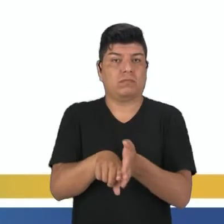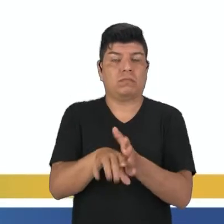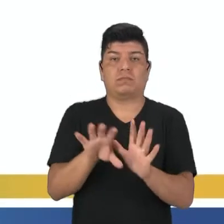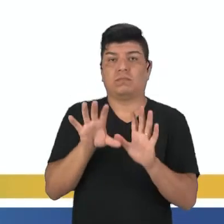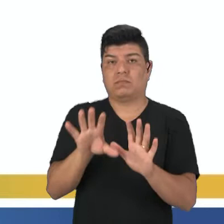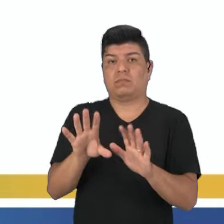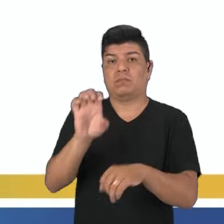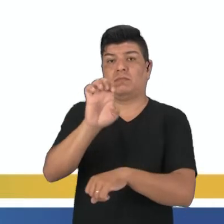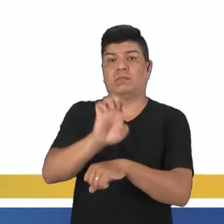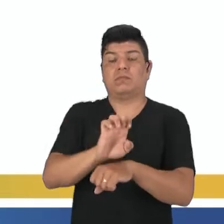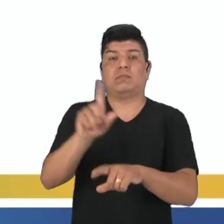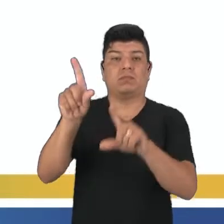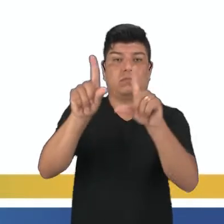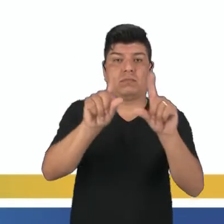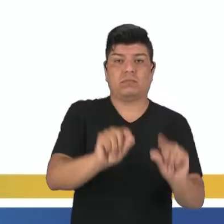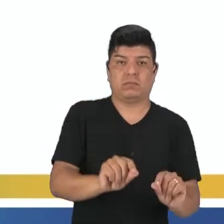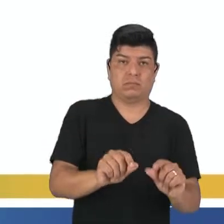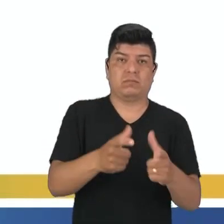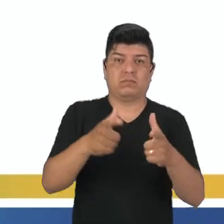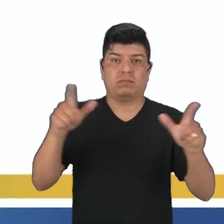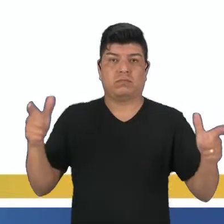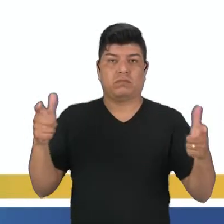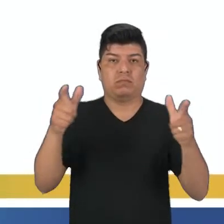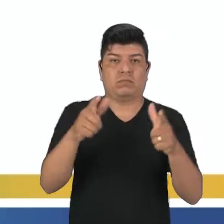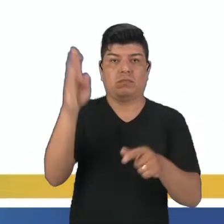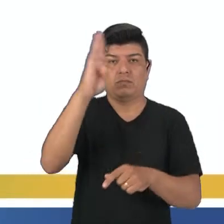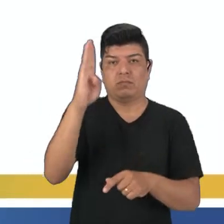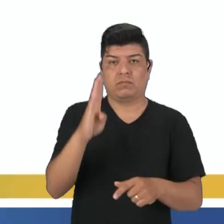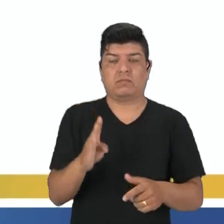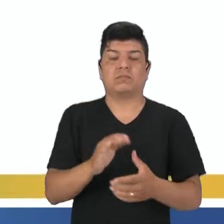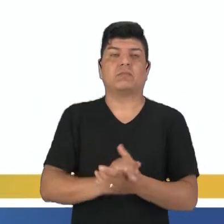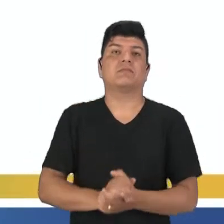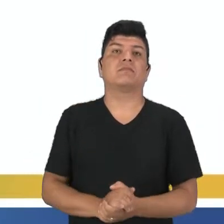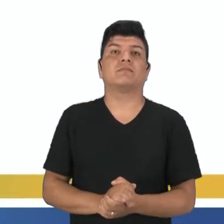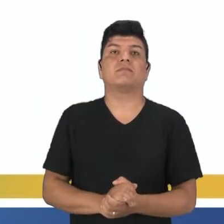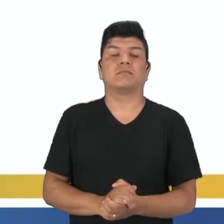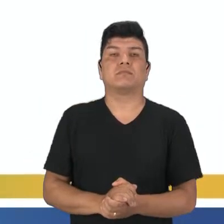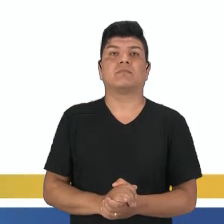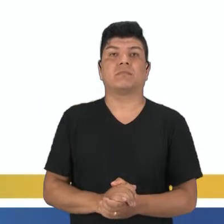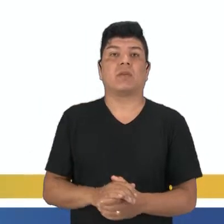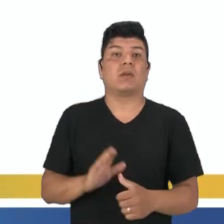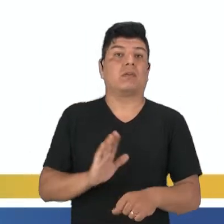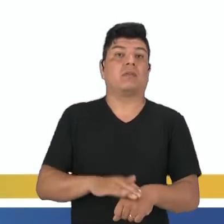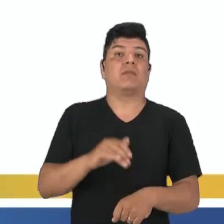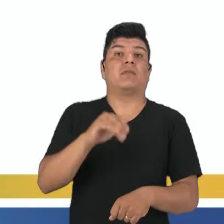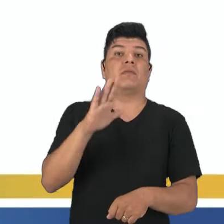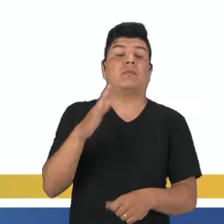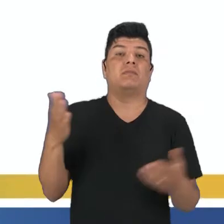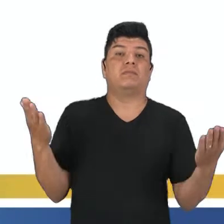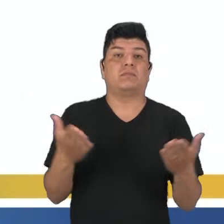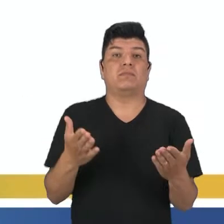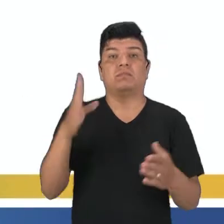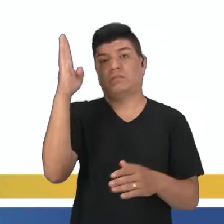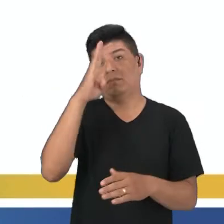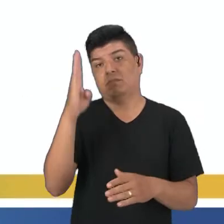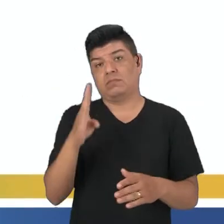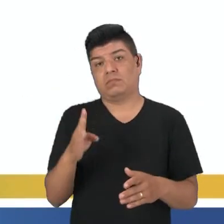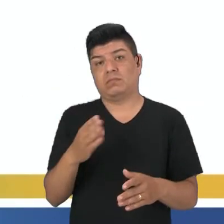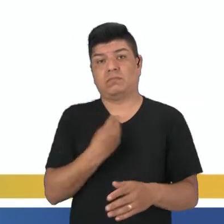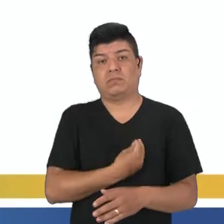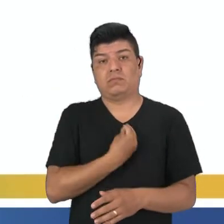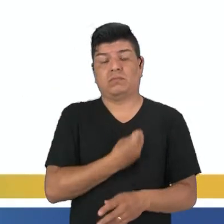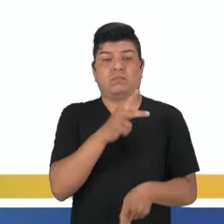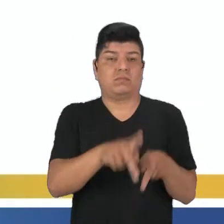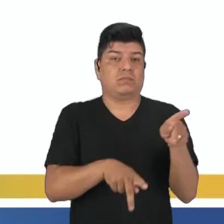dos estados com menor densidade demográfica do Brasil e foi o mais recente que os brasileiros